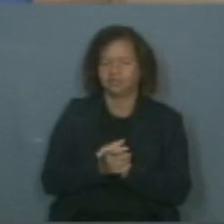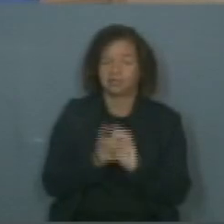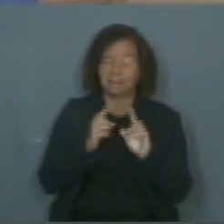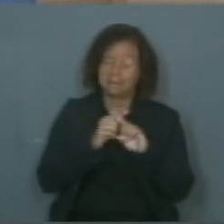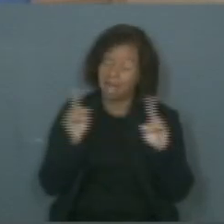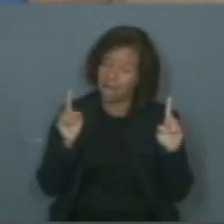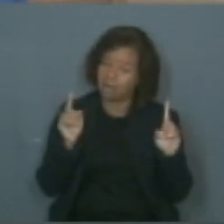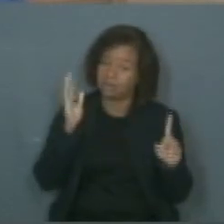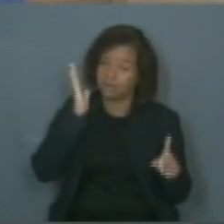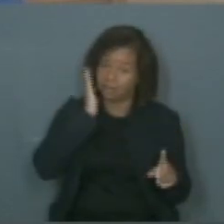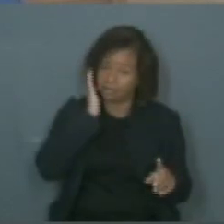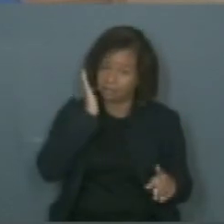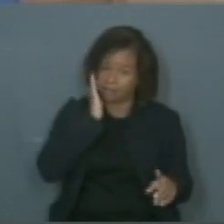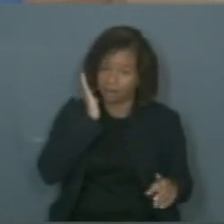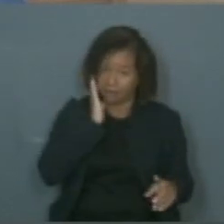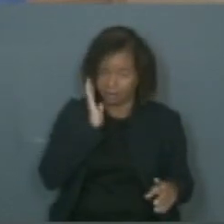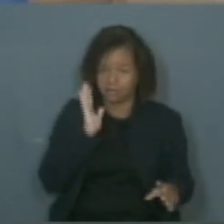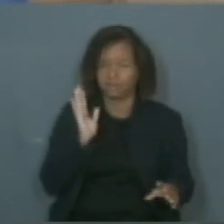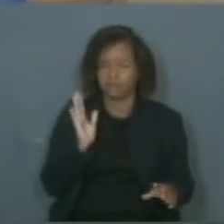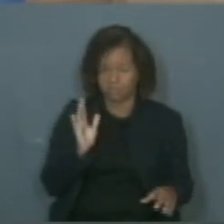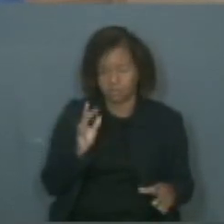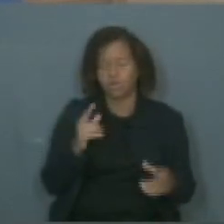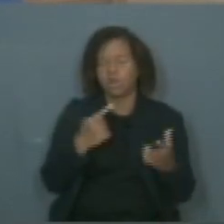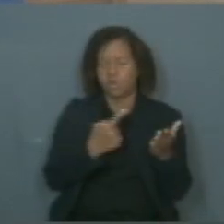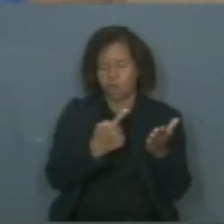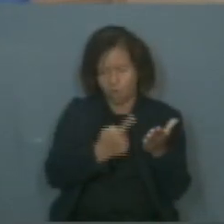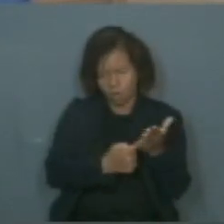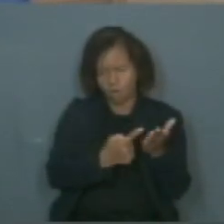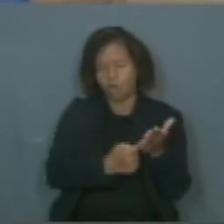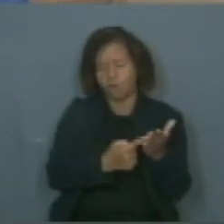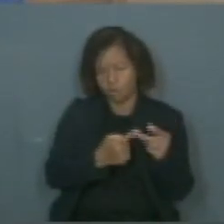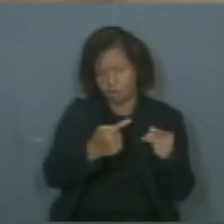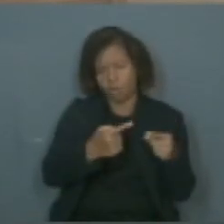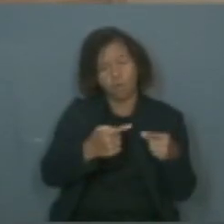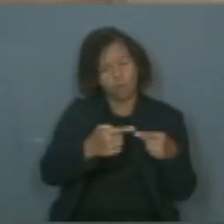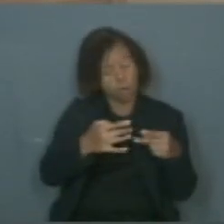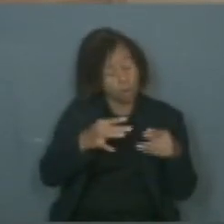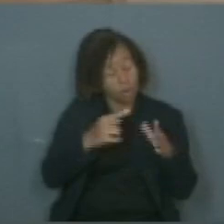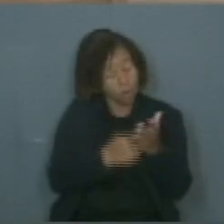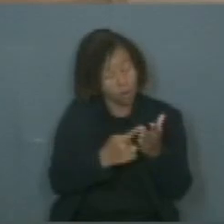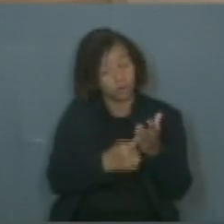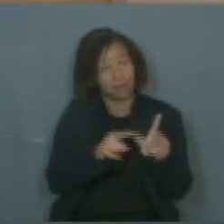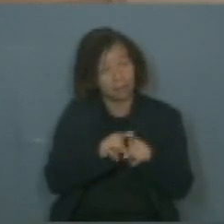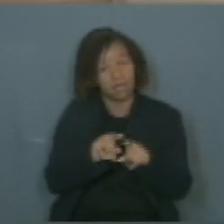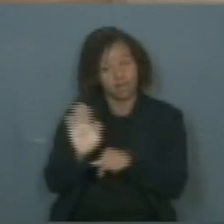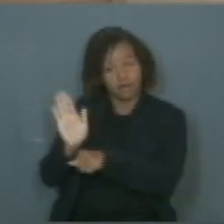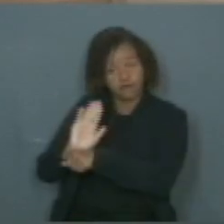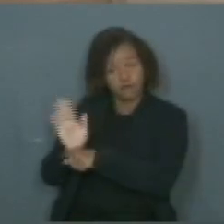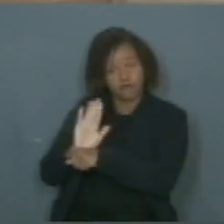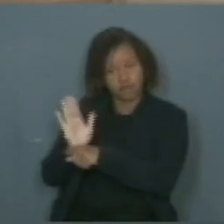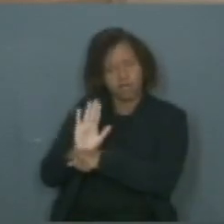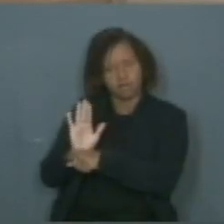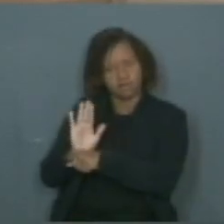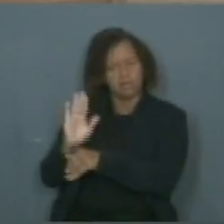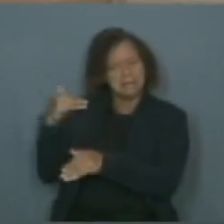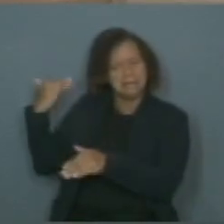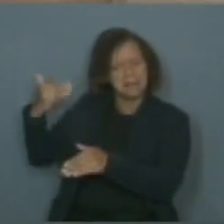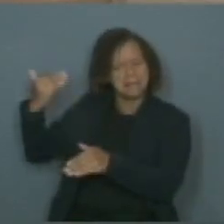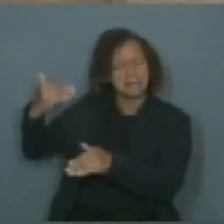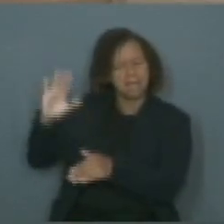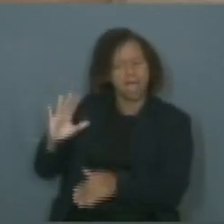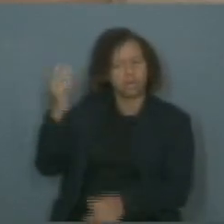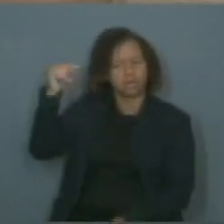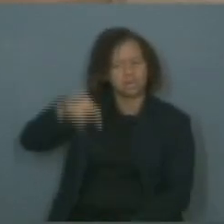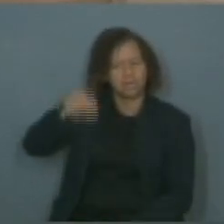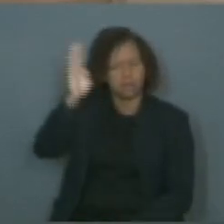Mas entendo e também concordo que o feito de um filme que traz uma realidade que aconteceu no